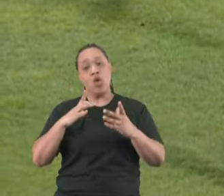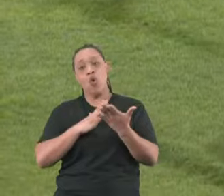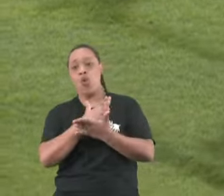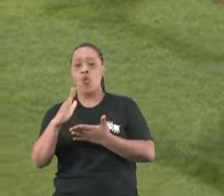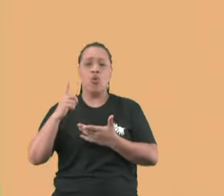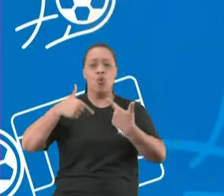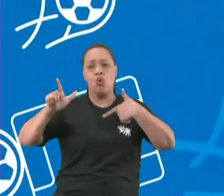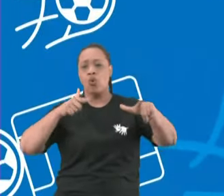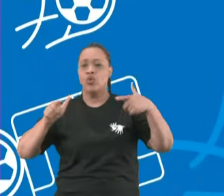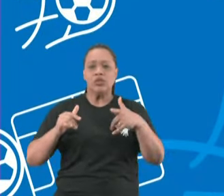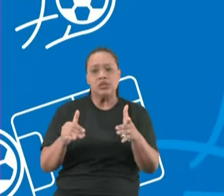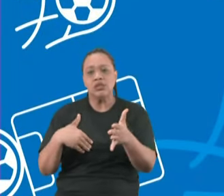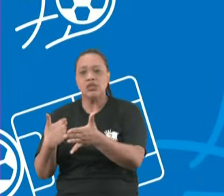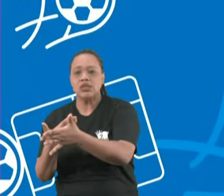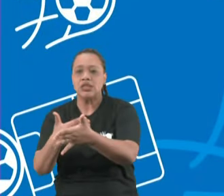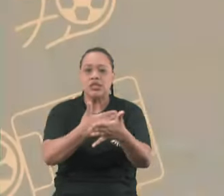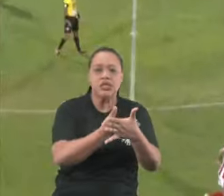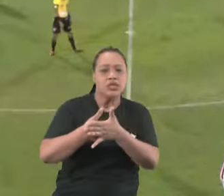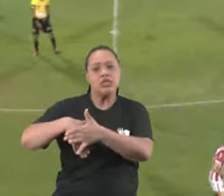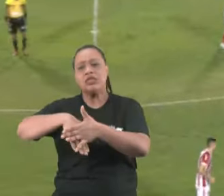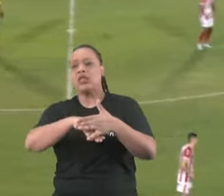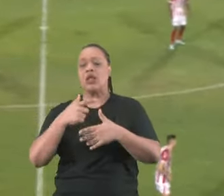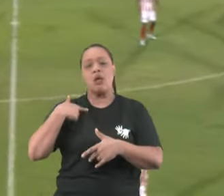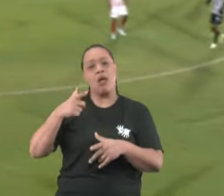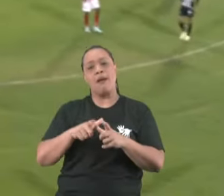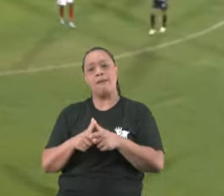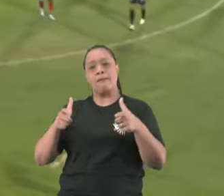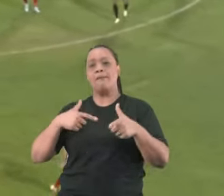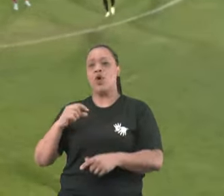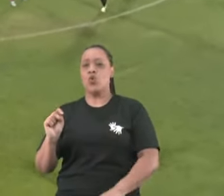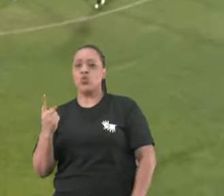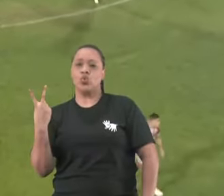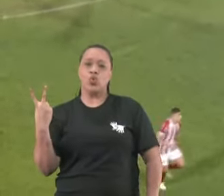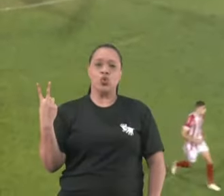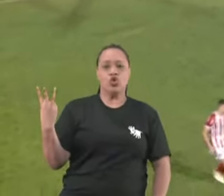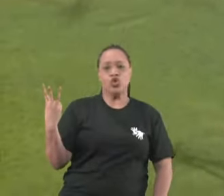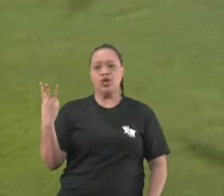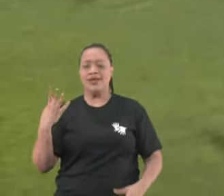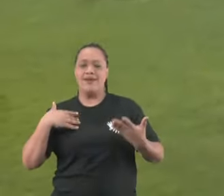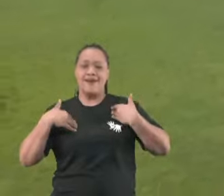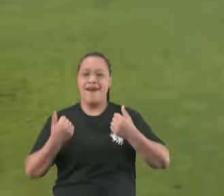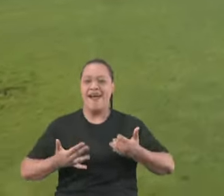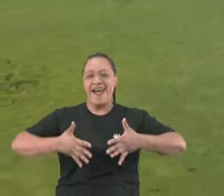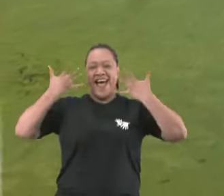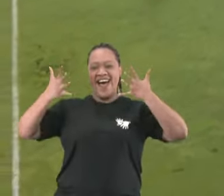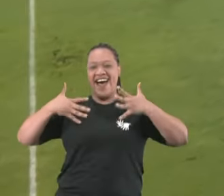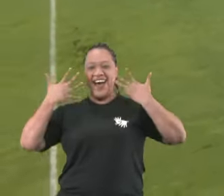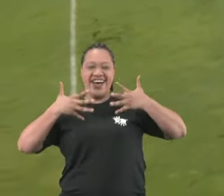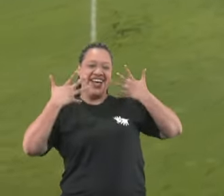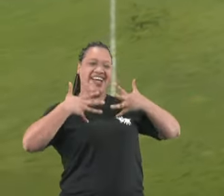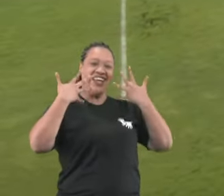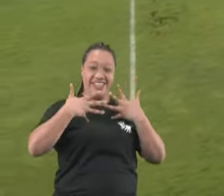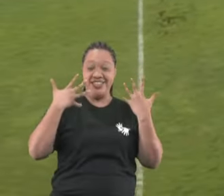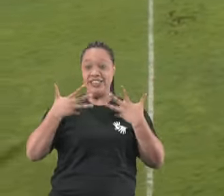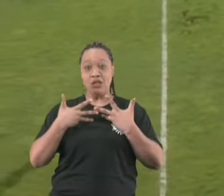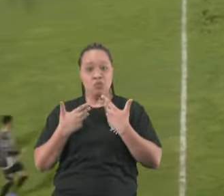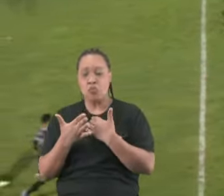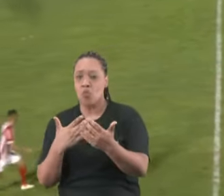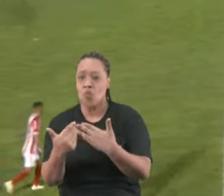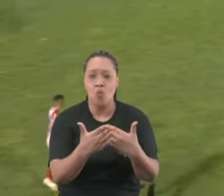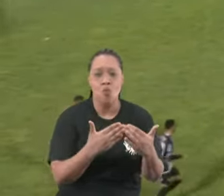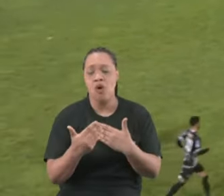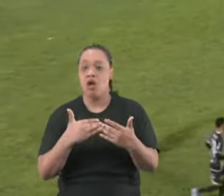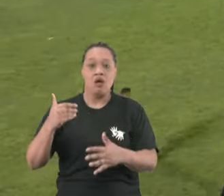maior. 2-3 numa decisão, então... A festa é grande, é preciso entender que qualquer vantagem